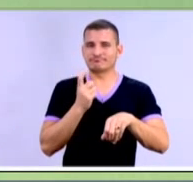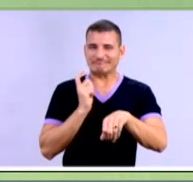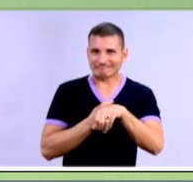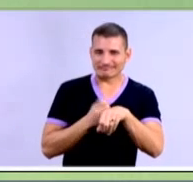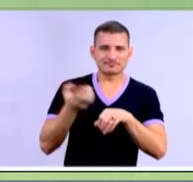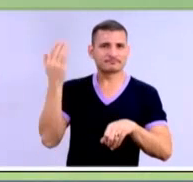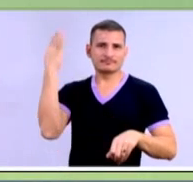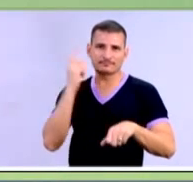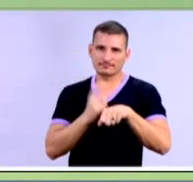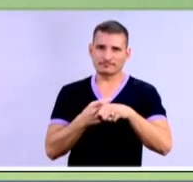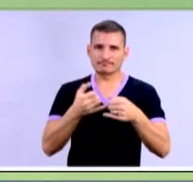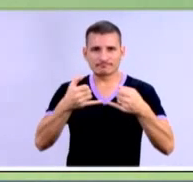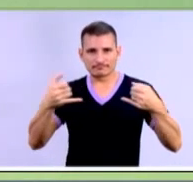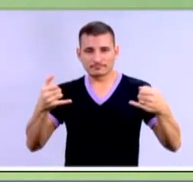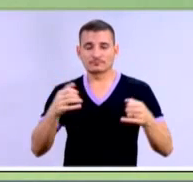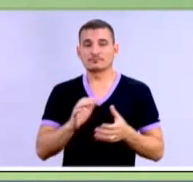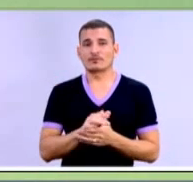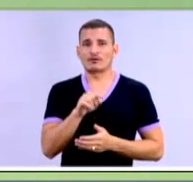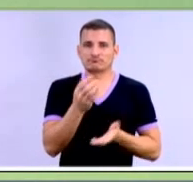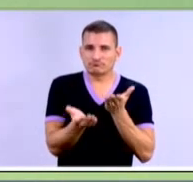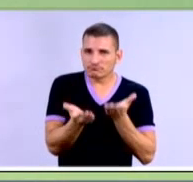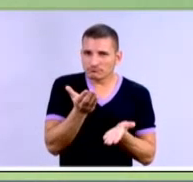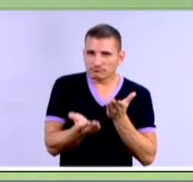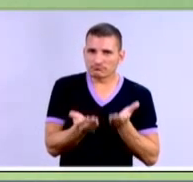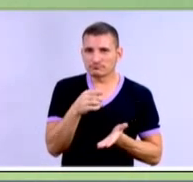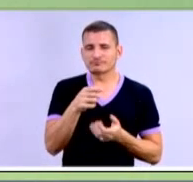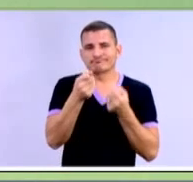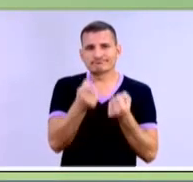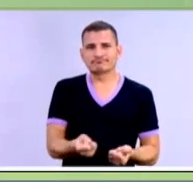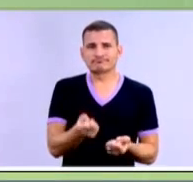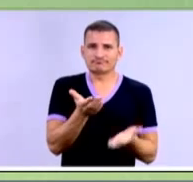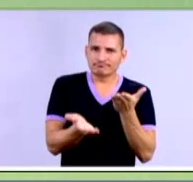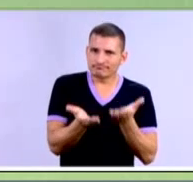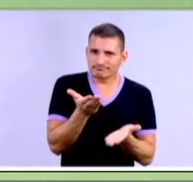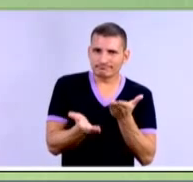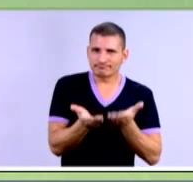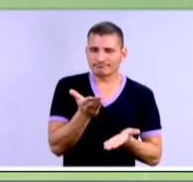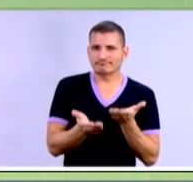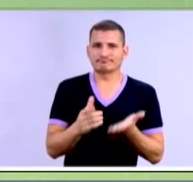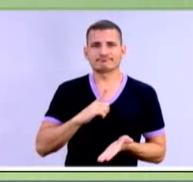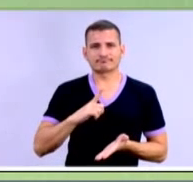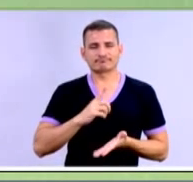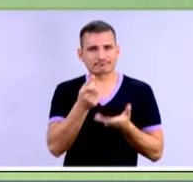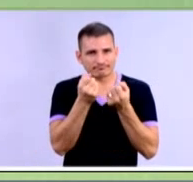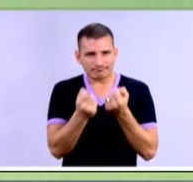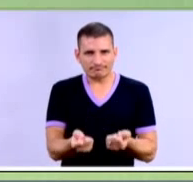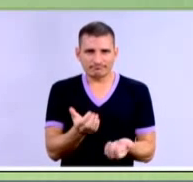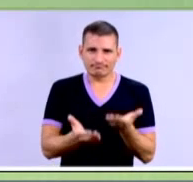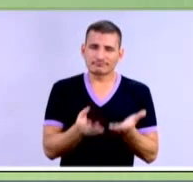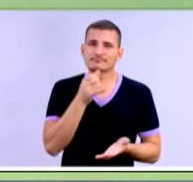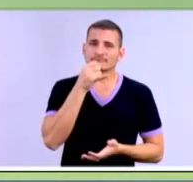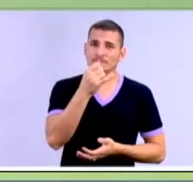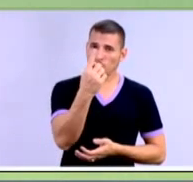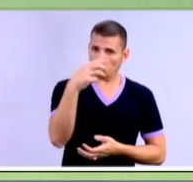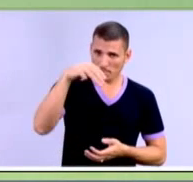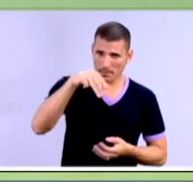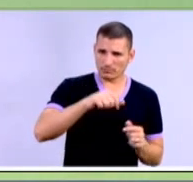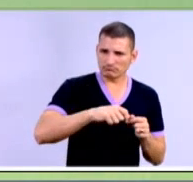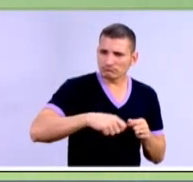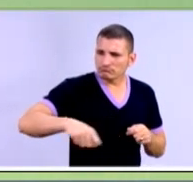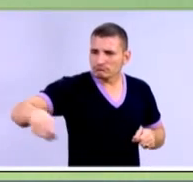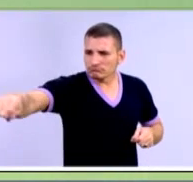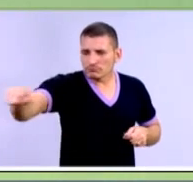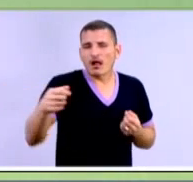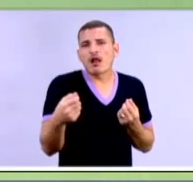novos. O peso dele, ele se torna um cabo muito pesado. Às vezes pensar em 1 metro de cabo, ele é leve, mas a gente tem